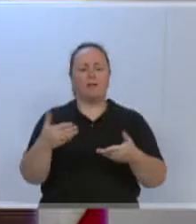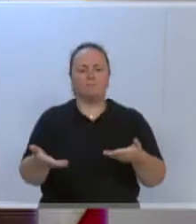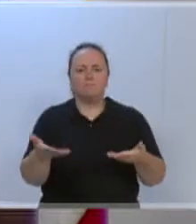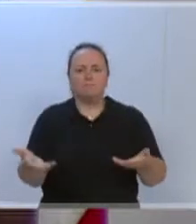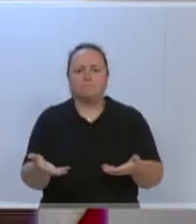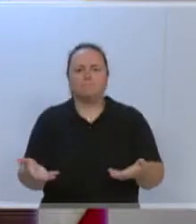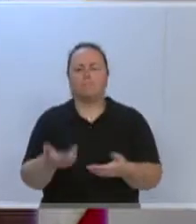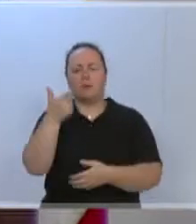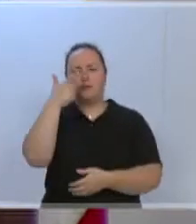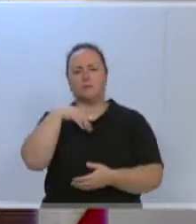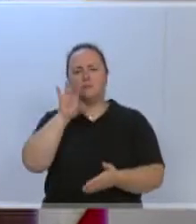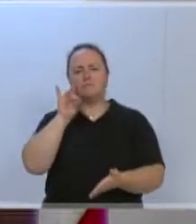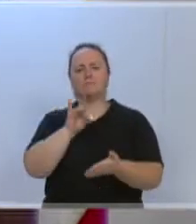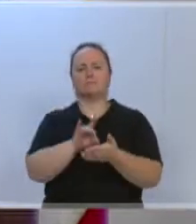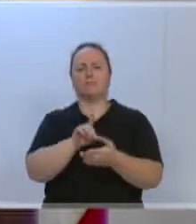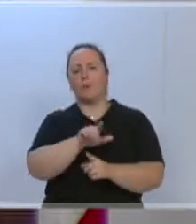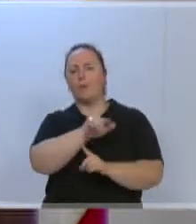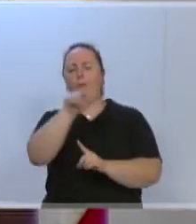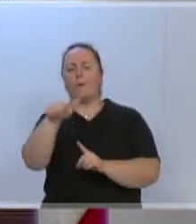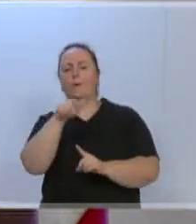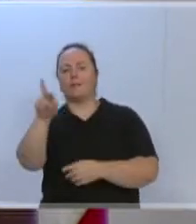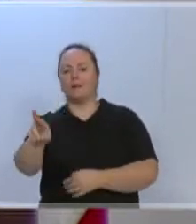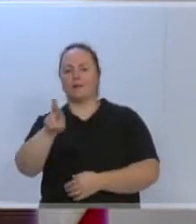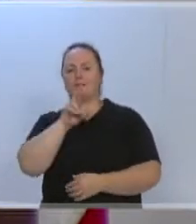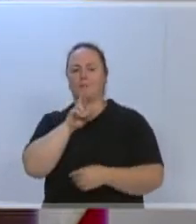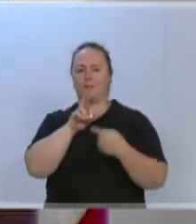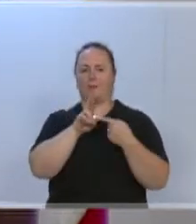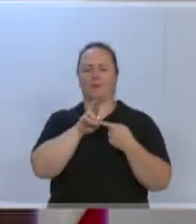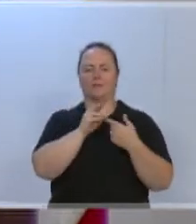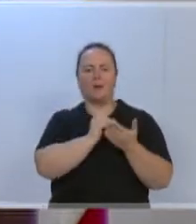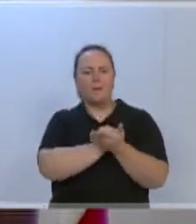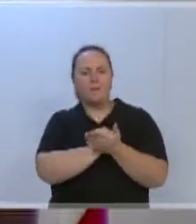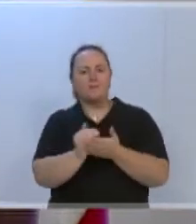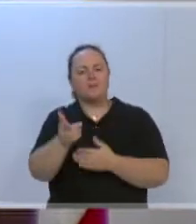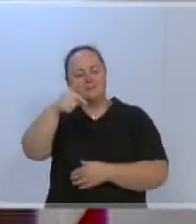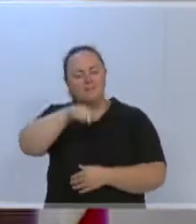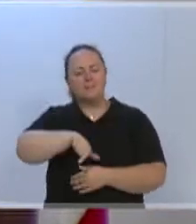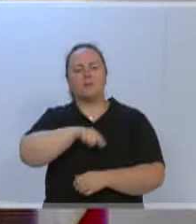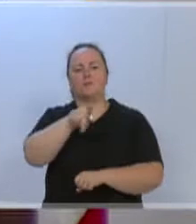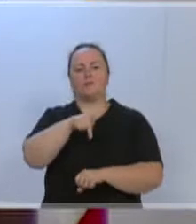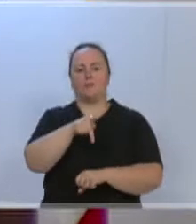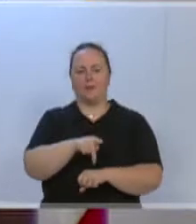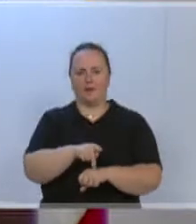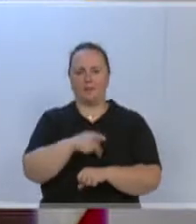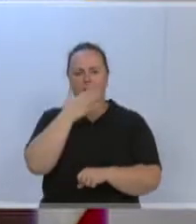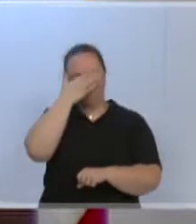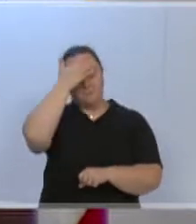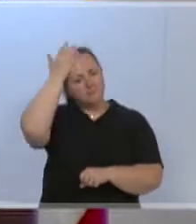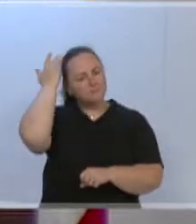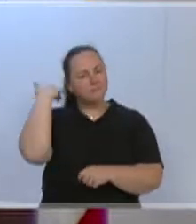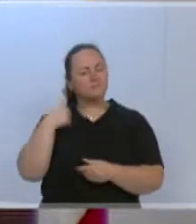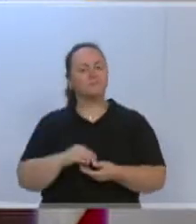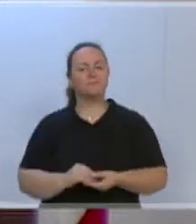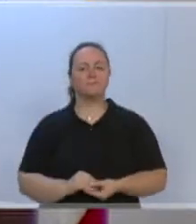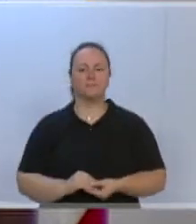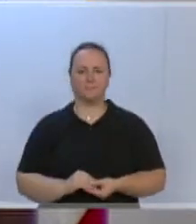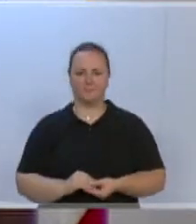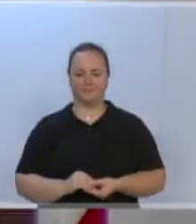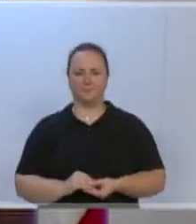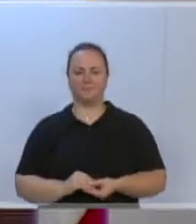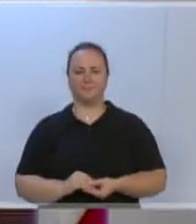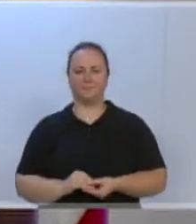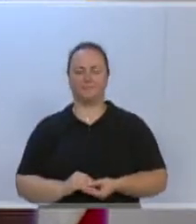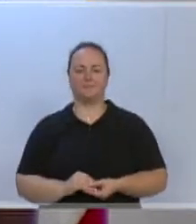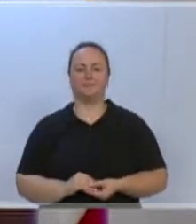conseguimos sair outros resultados e reconstruímos o nosso país e gostaria também tem só toque na tela a gripe